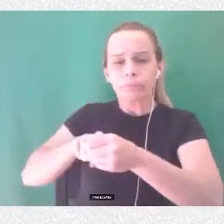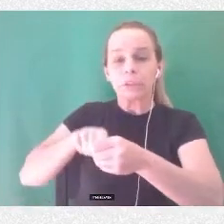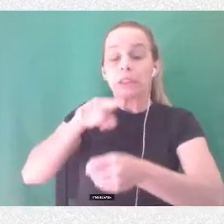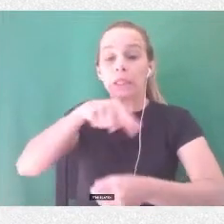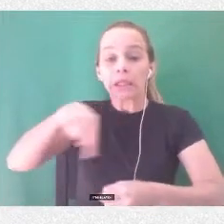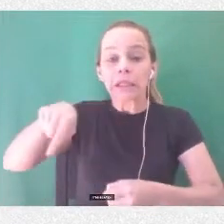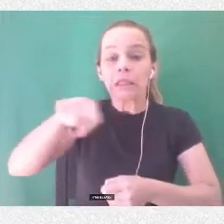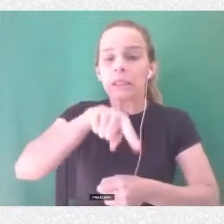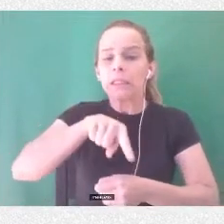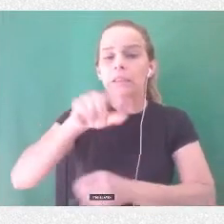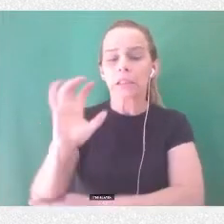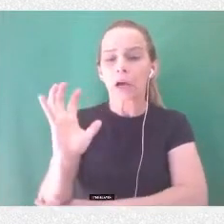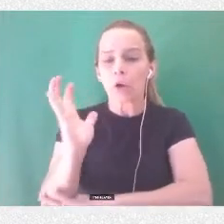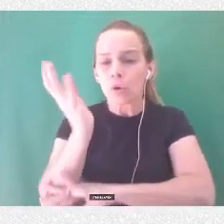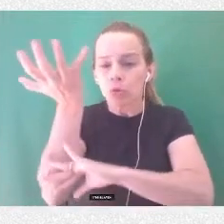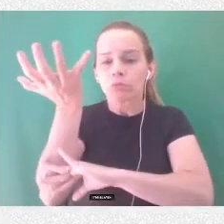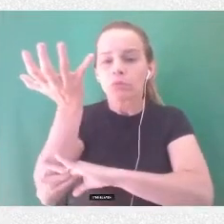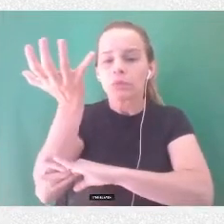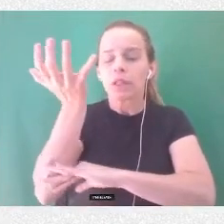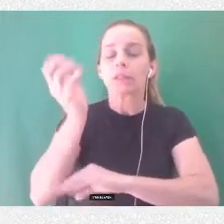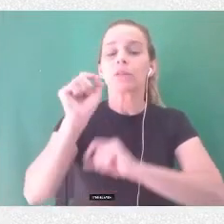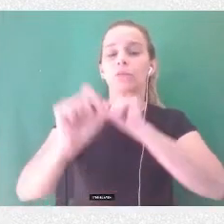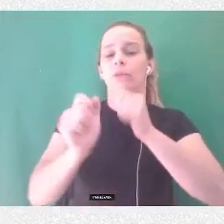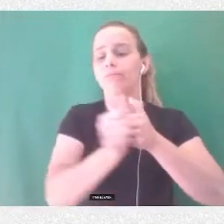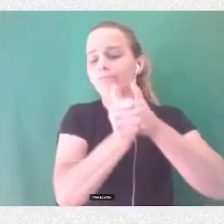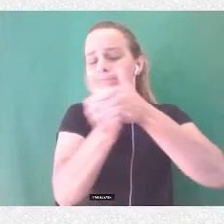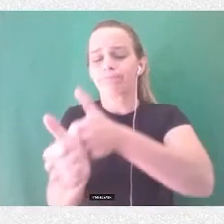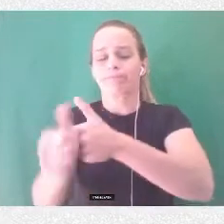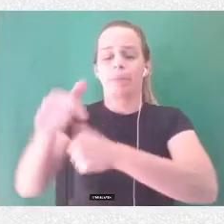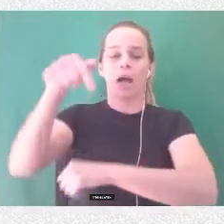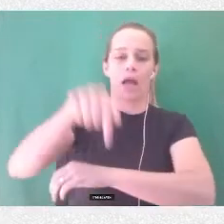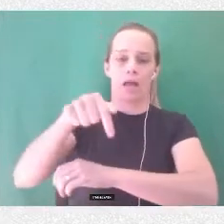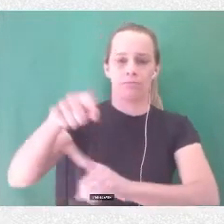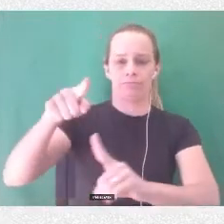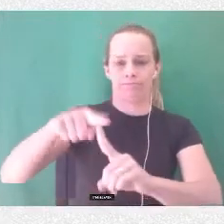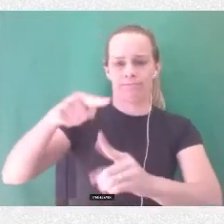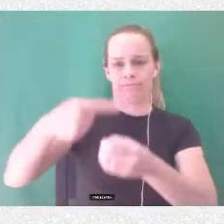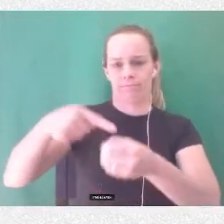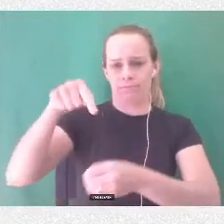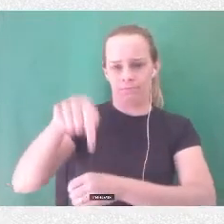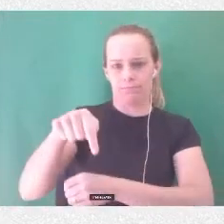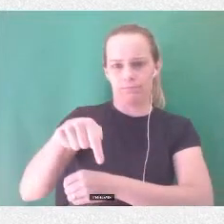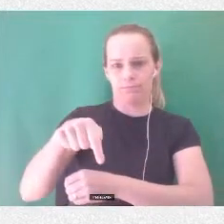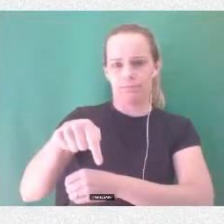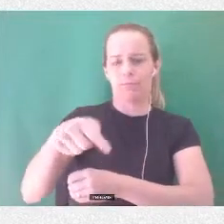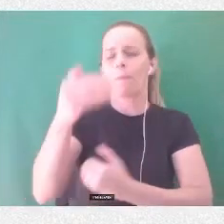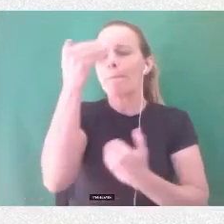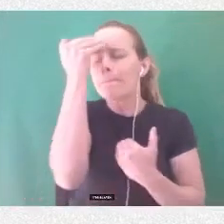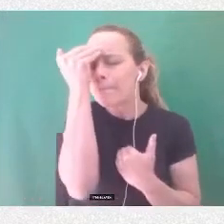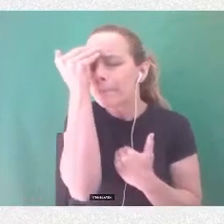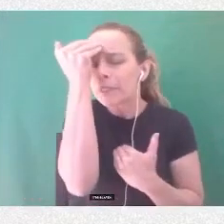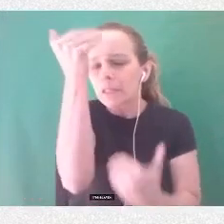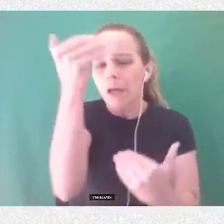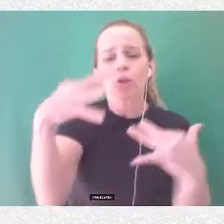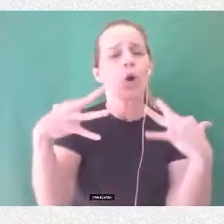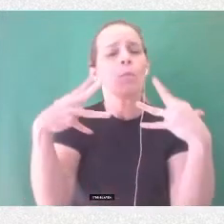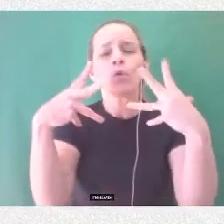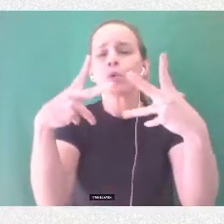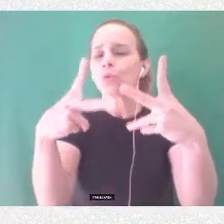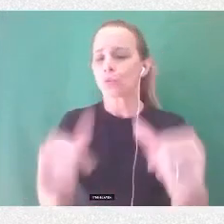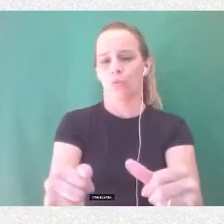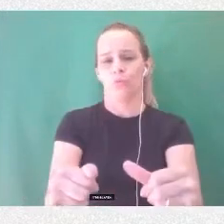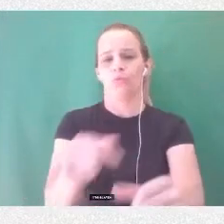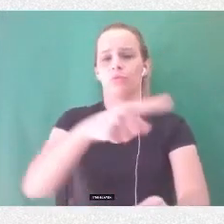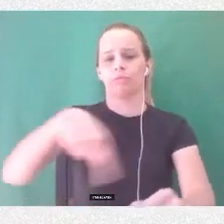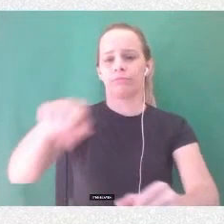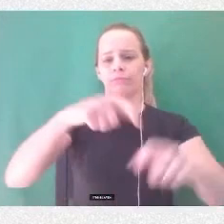acontecer aqui no nosso município, no nosso território. Muito obrigado por tudo que vocês fazem. E